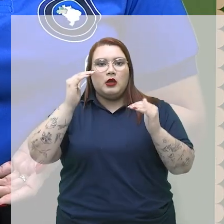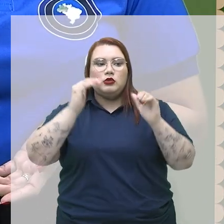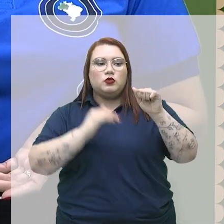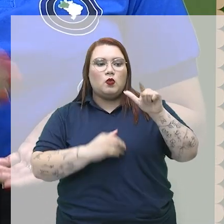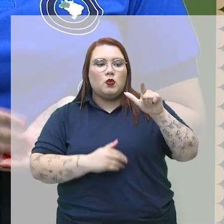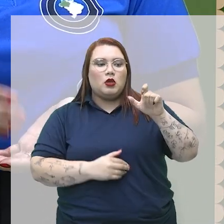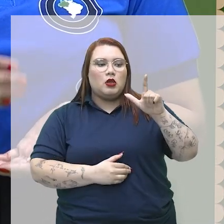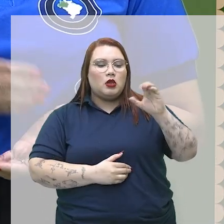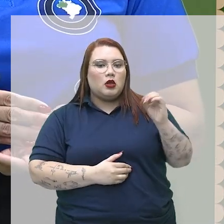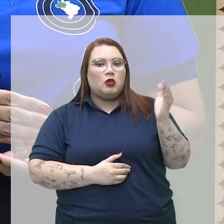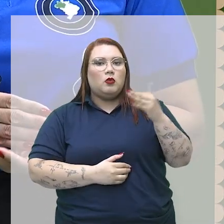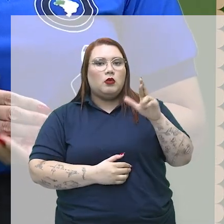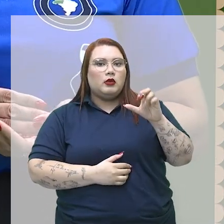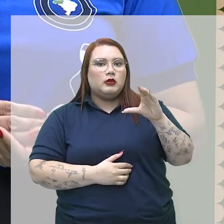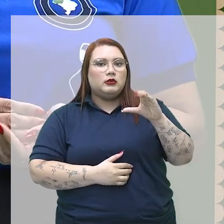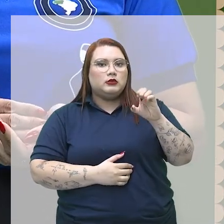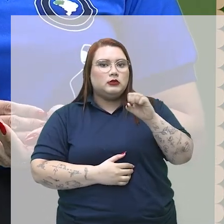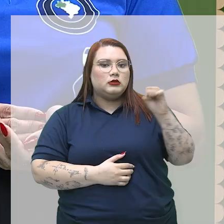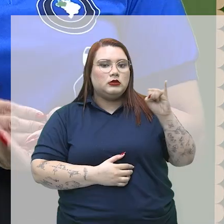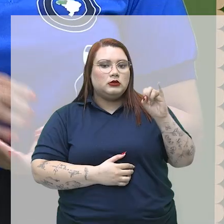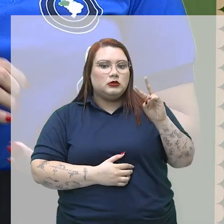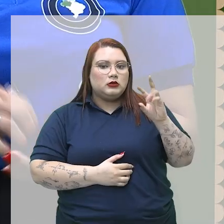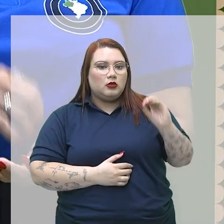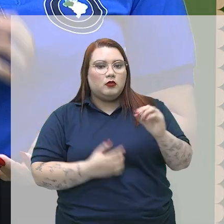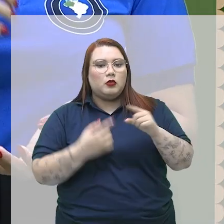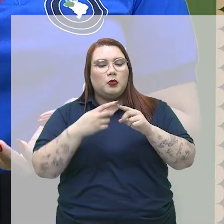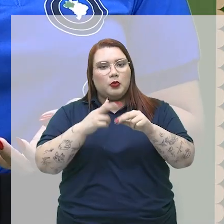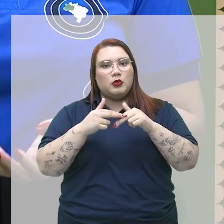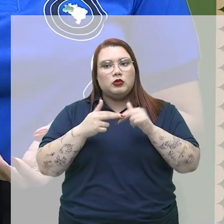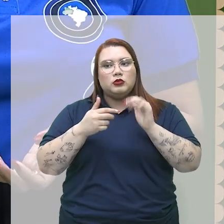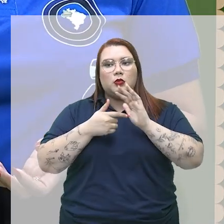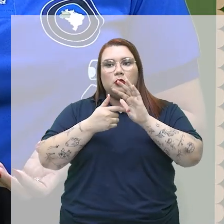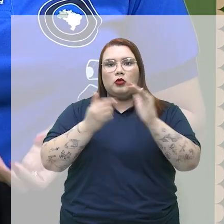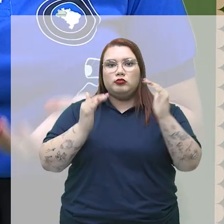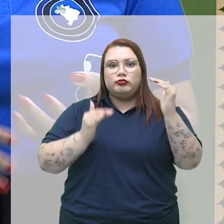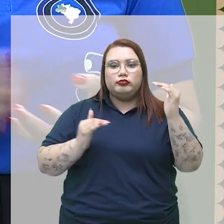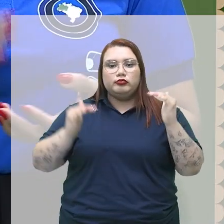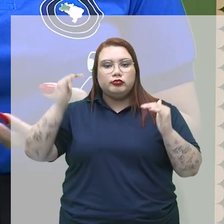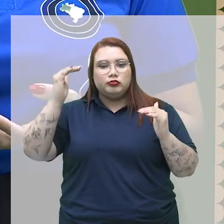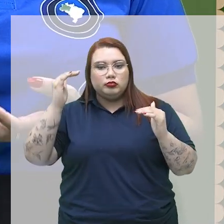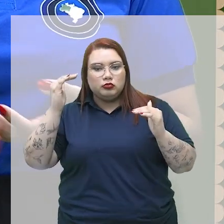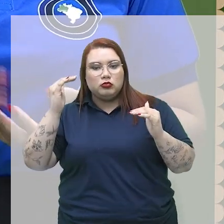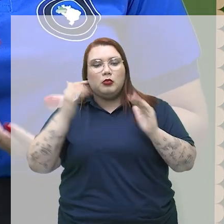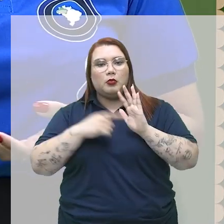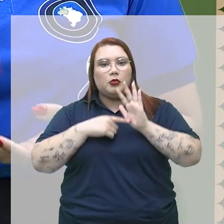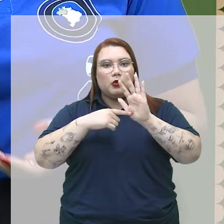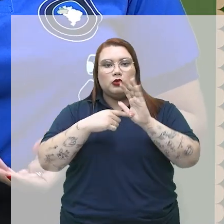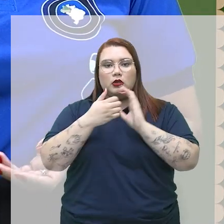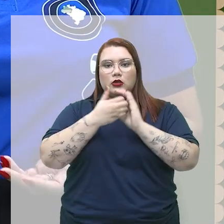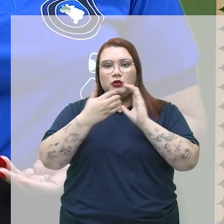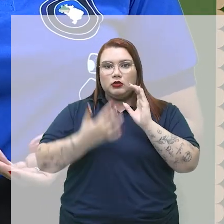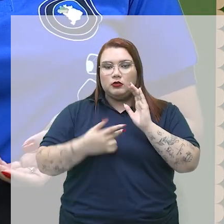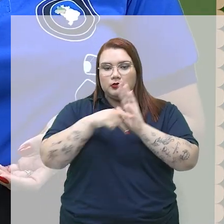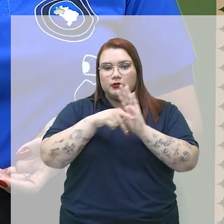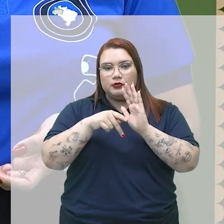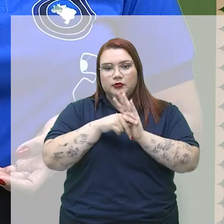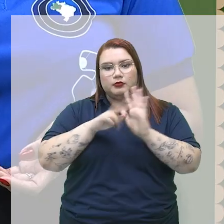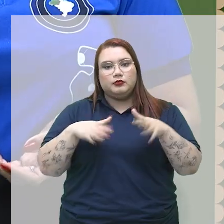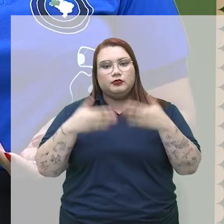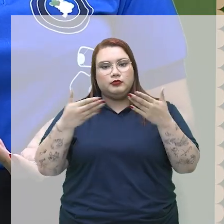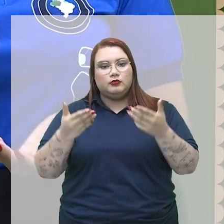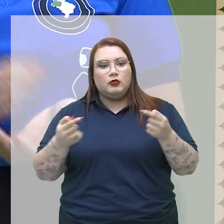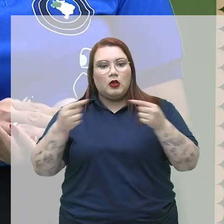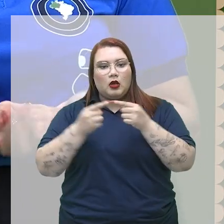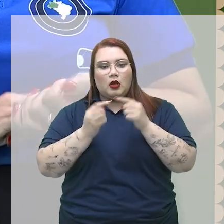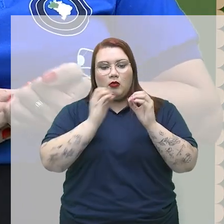ou mascarar os alelos recessivos. Por isso que eles se destacam ali quando eles apresentam as suas características.